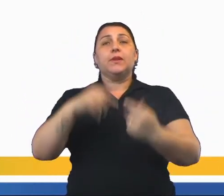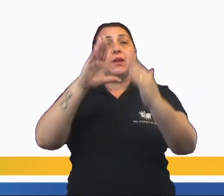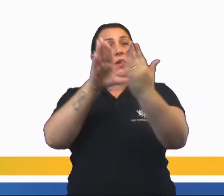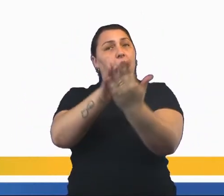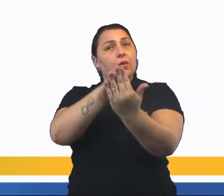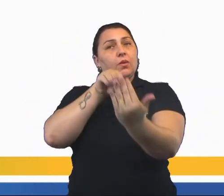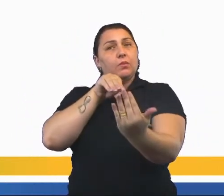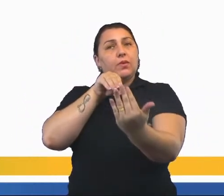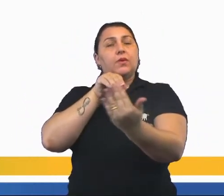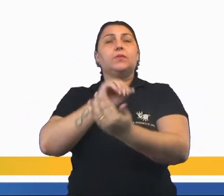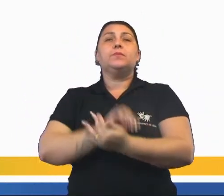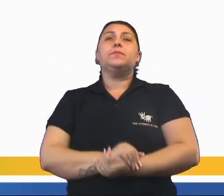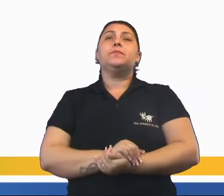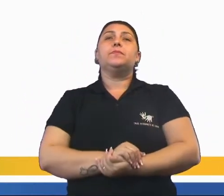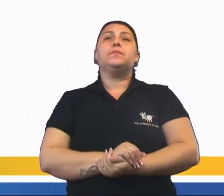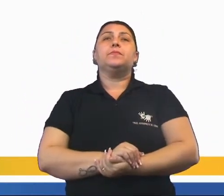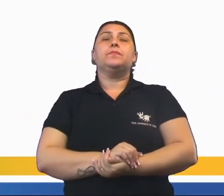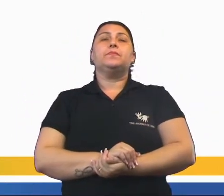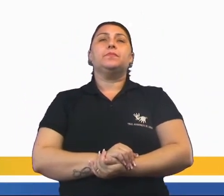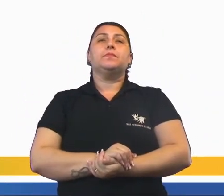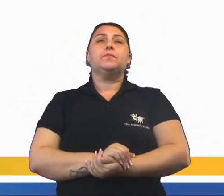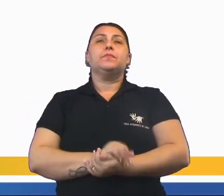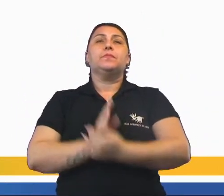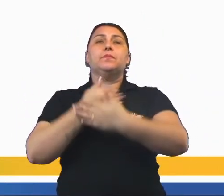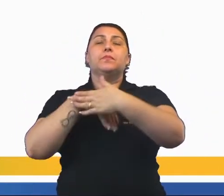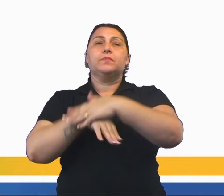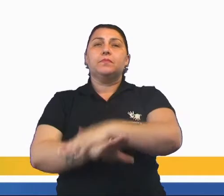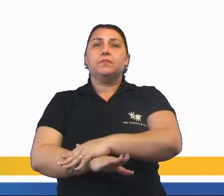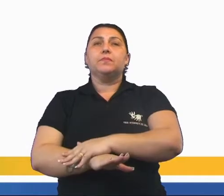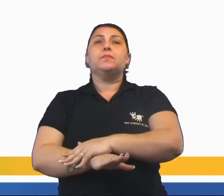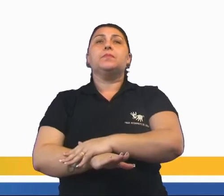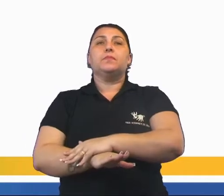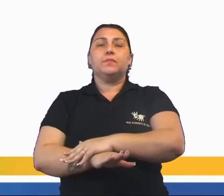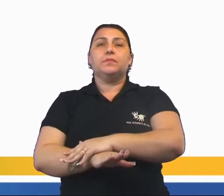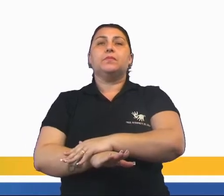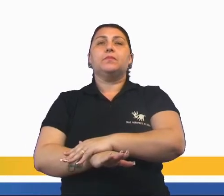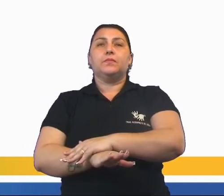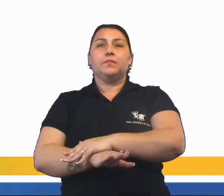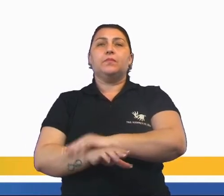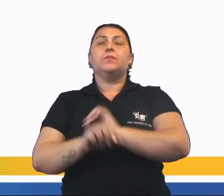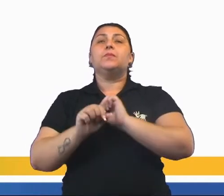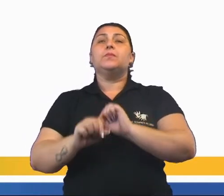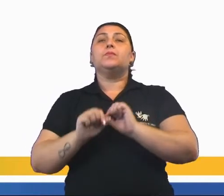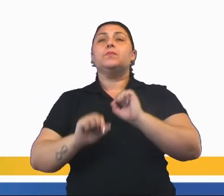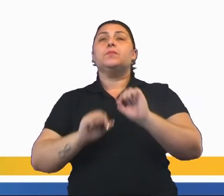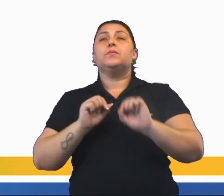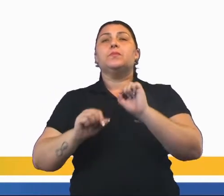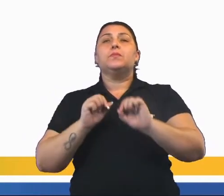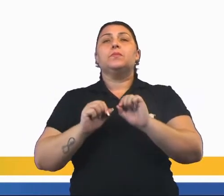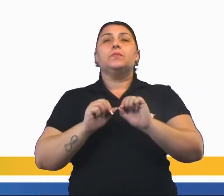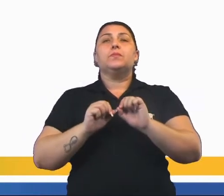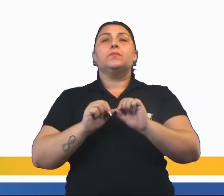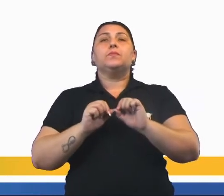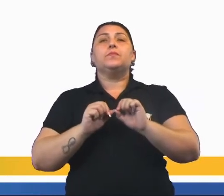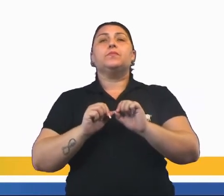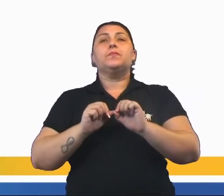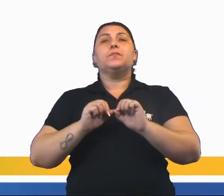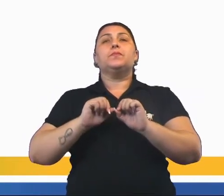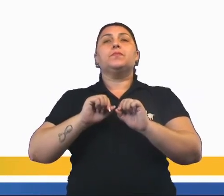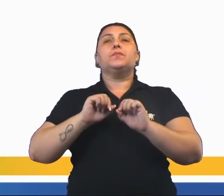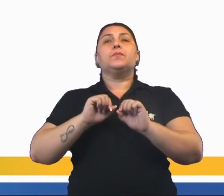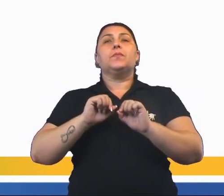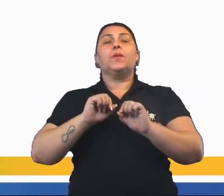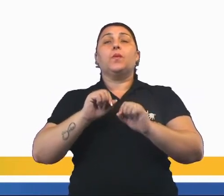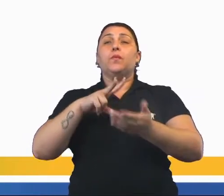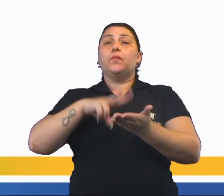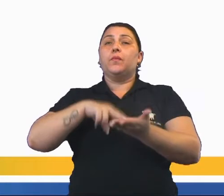seguidos. Há princípios éticos que estão até debaixo de jurisdição, entendeu? Por exemplo, as questões